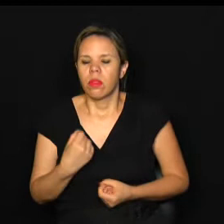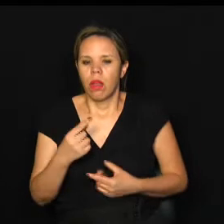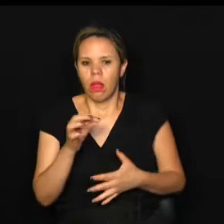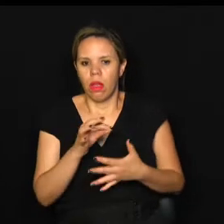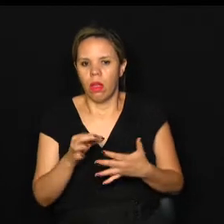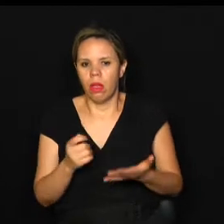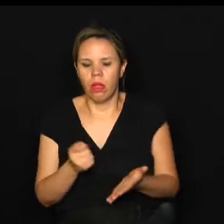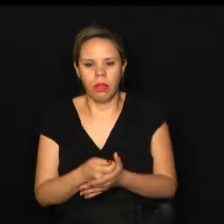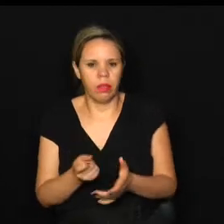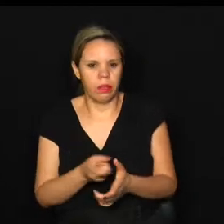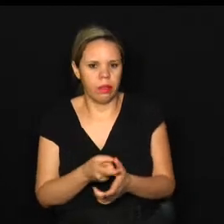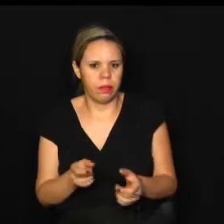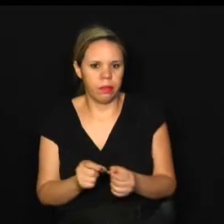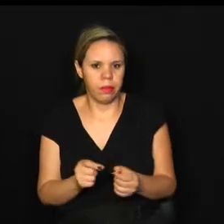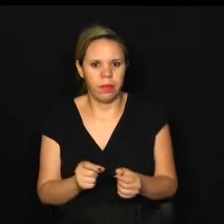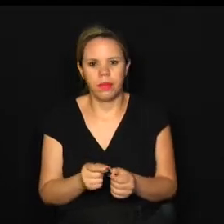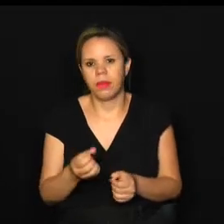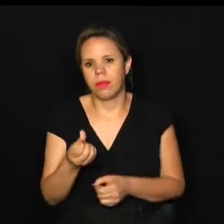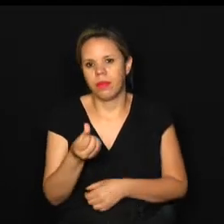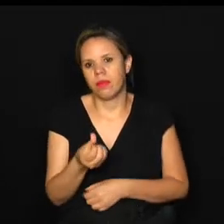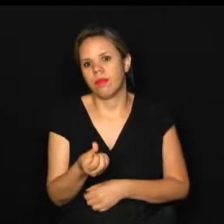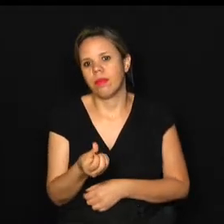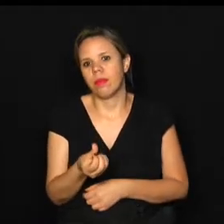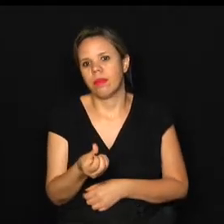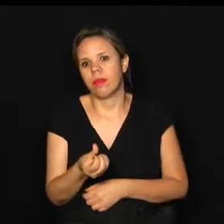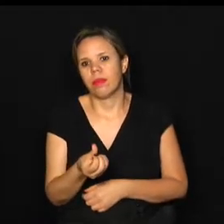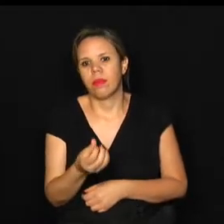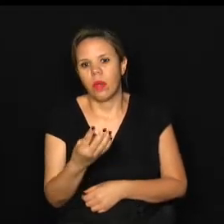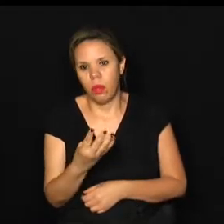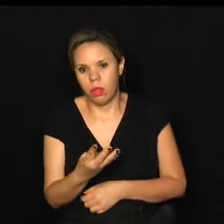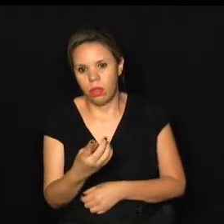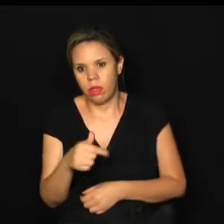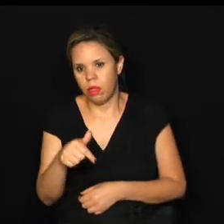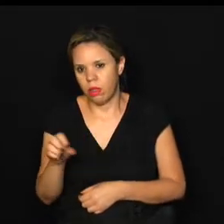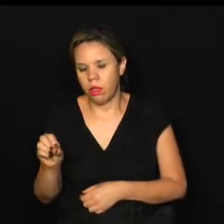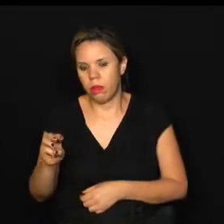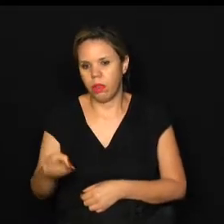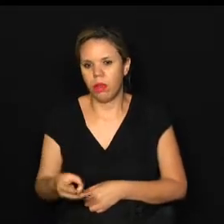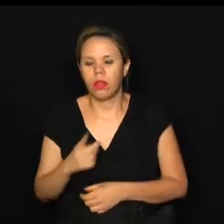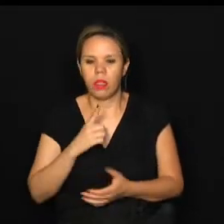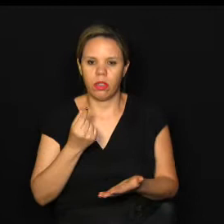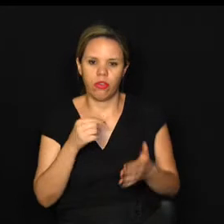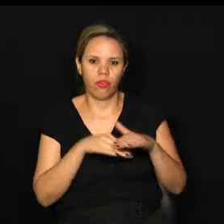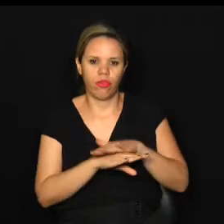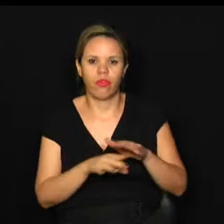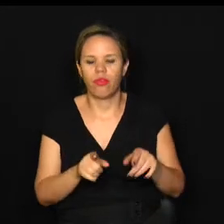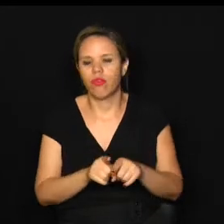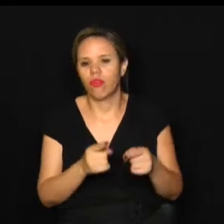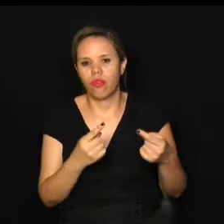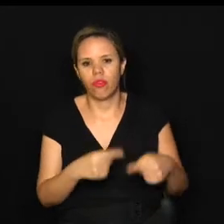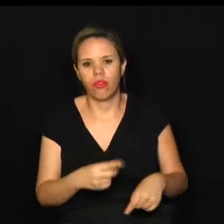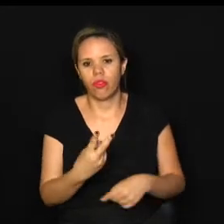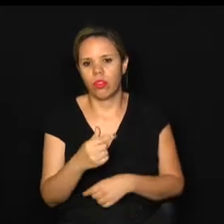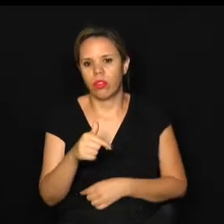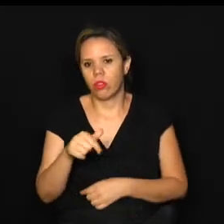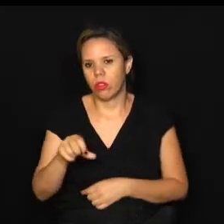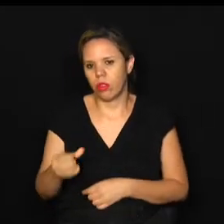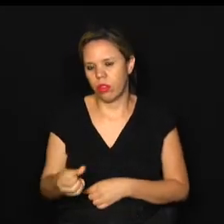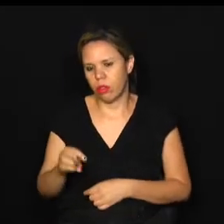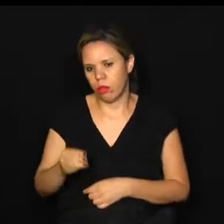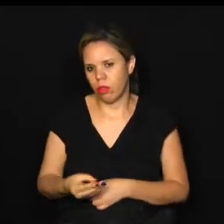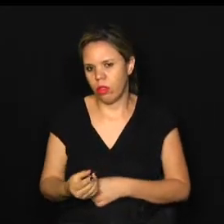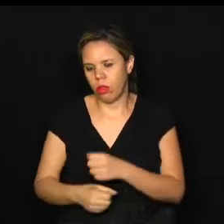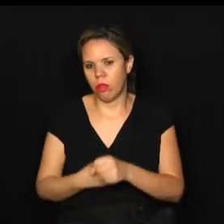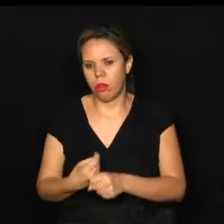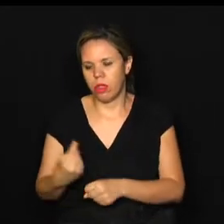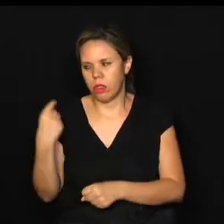ano em 470.800.000, são o que a gente tem disponível em caixa, contra 276 milhões no ano passado, o que dá